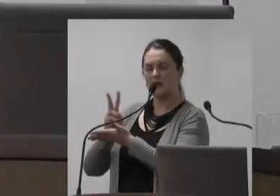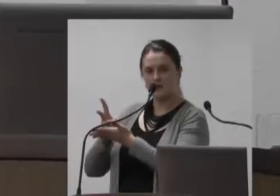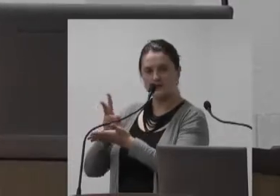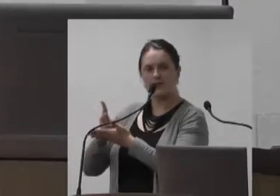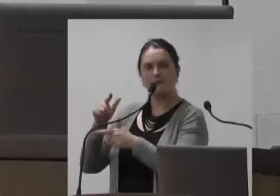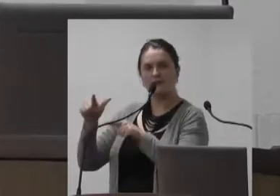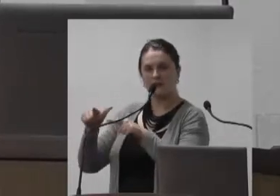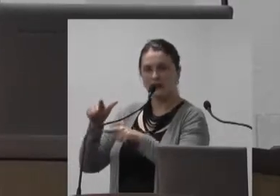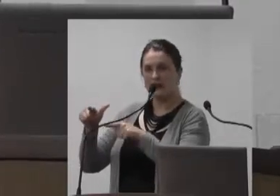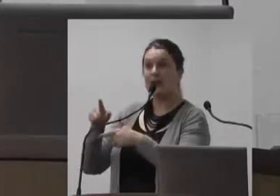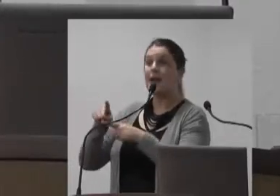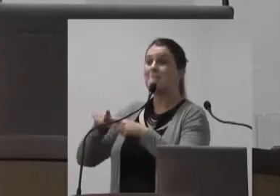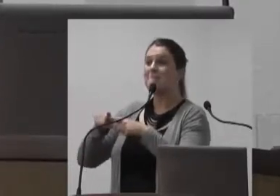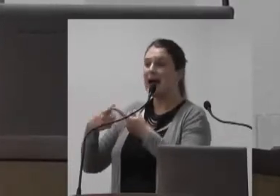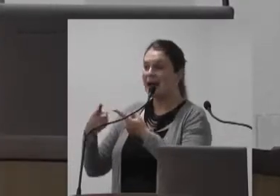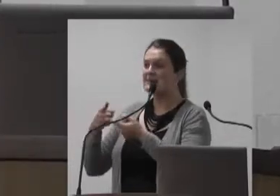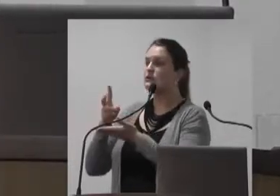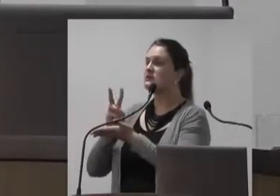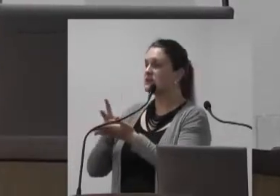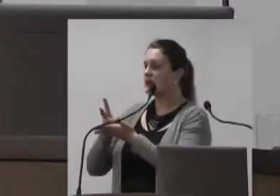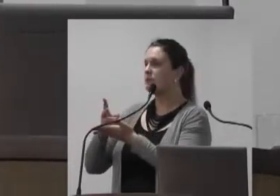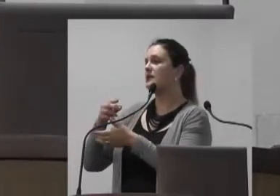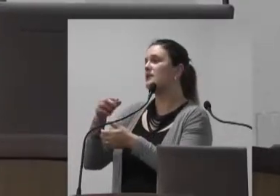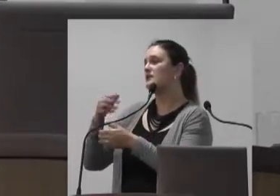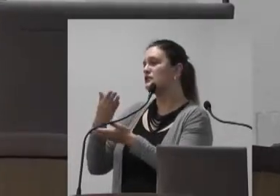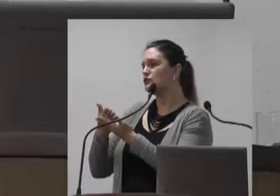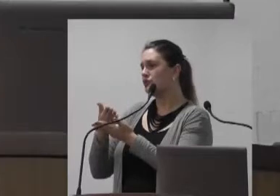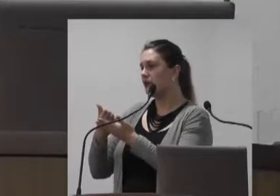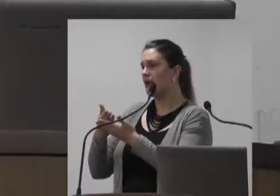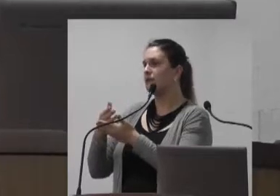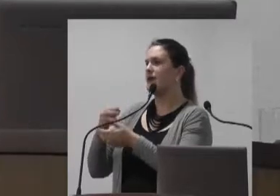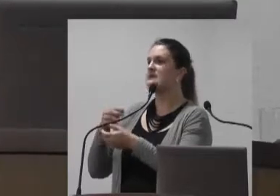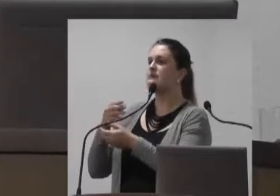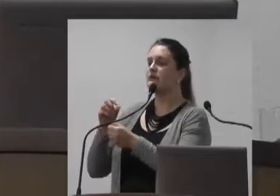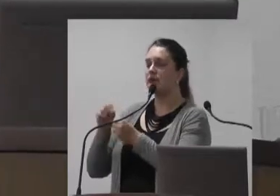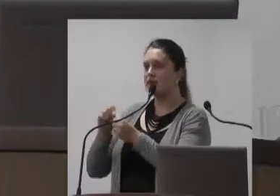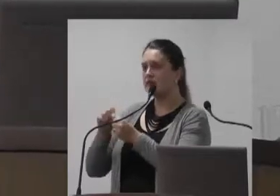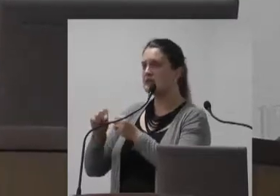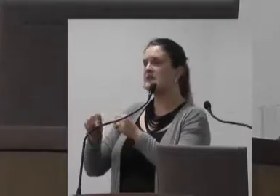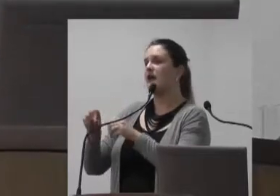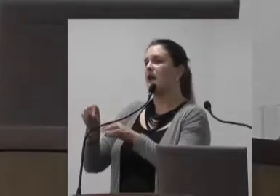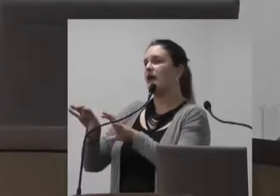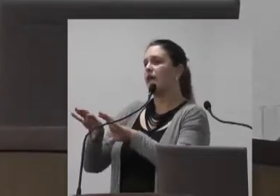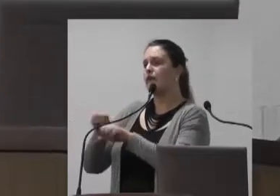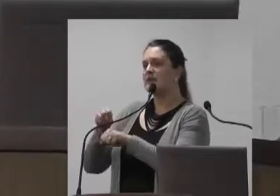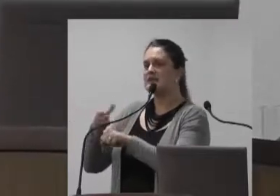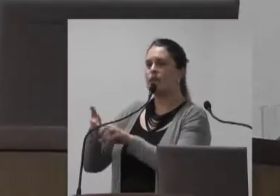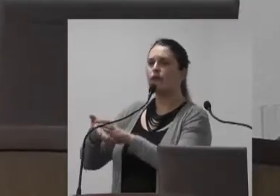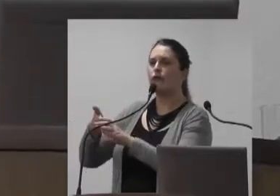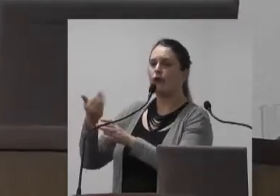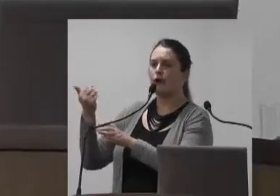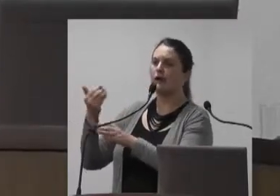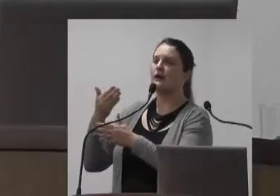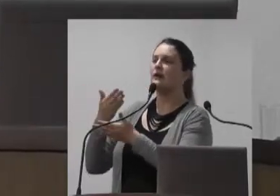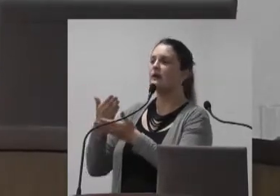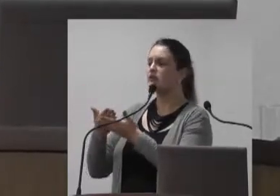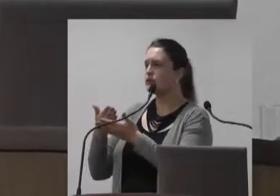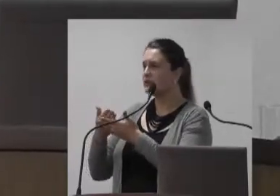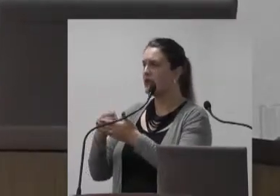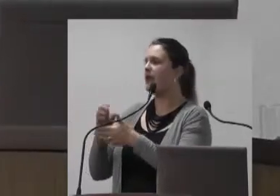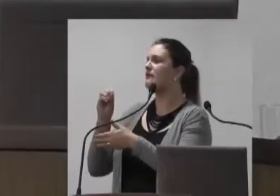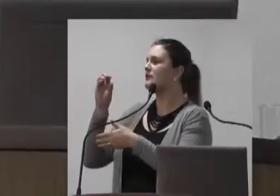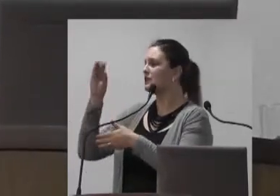trabalho, né? Eu sempre trabalhei, mas eu sempre estudei, né? Sempre fiz formação